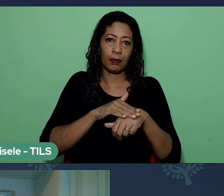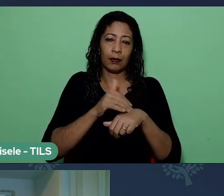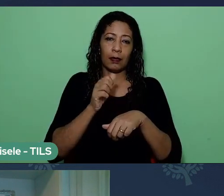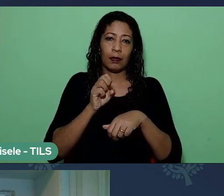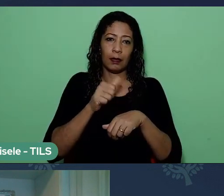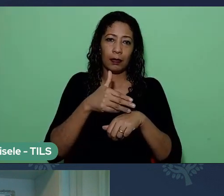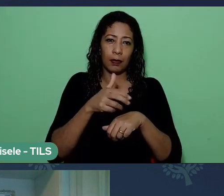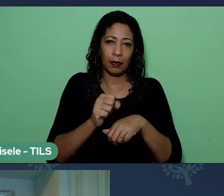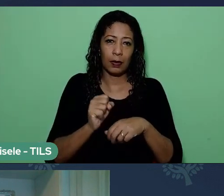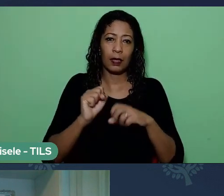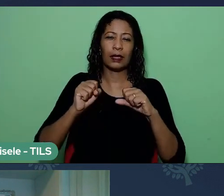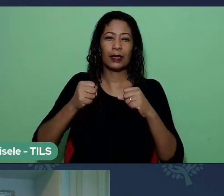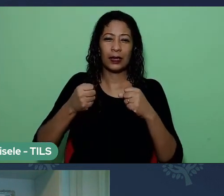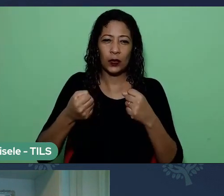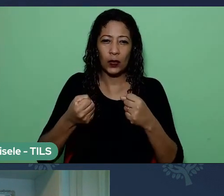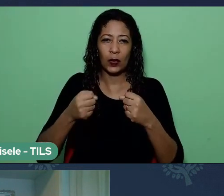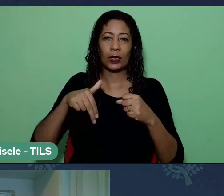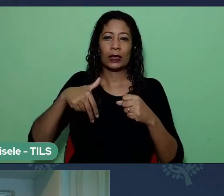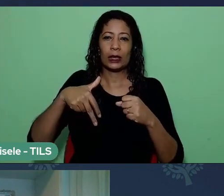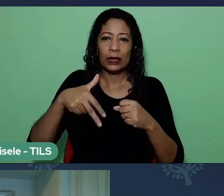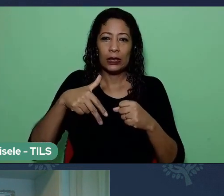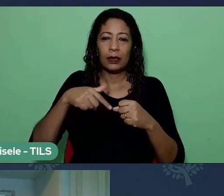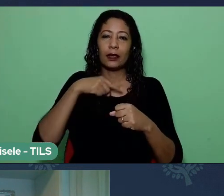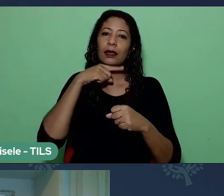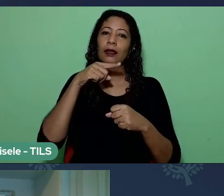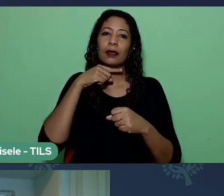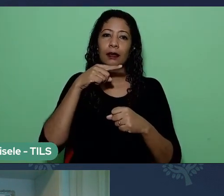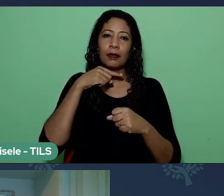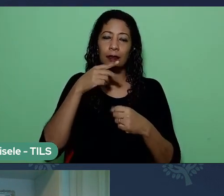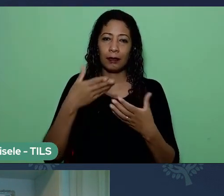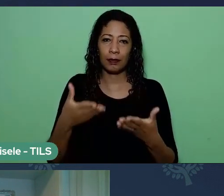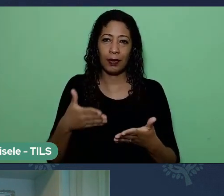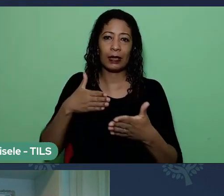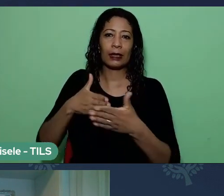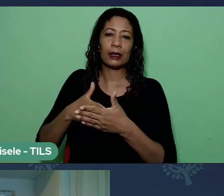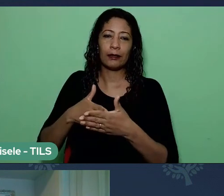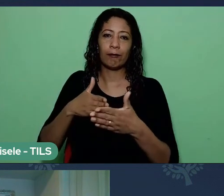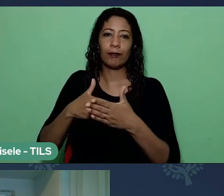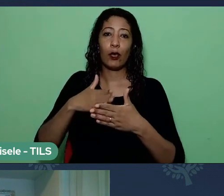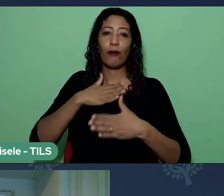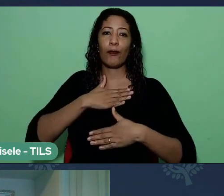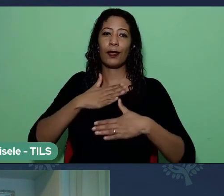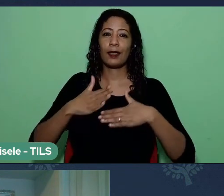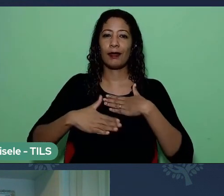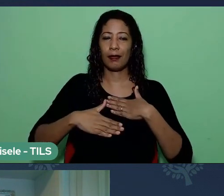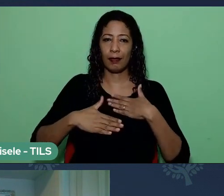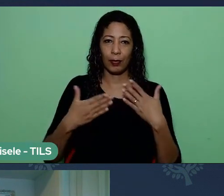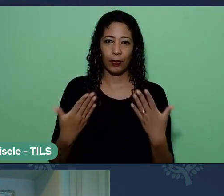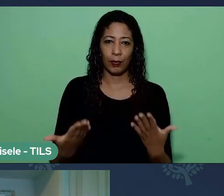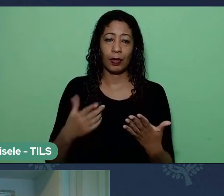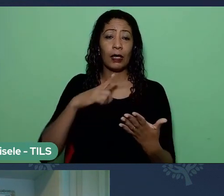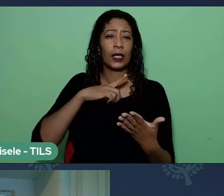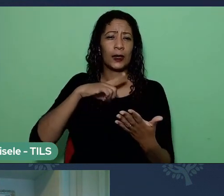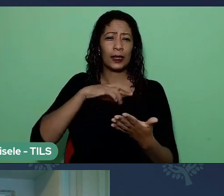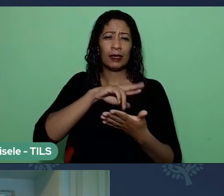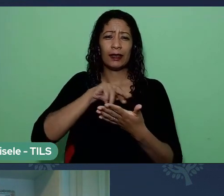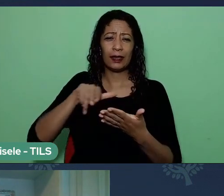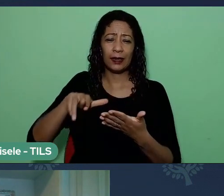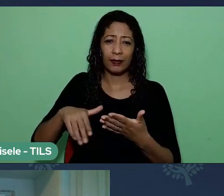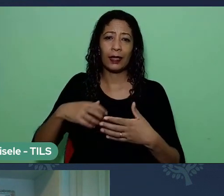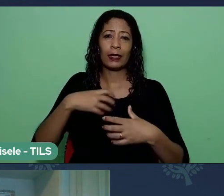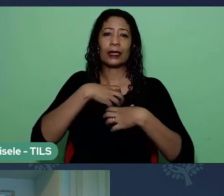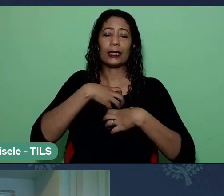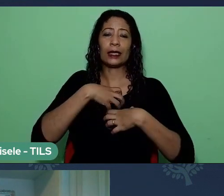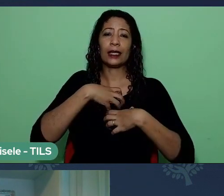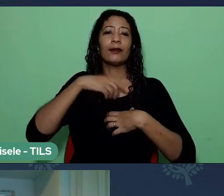resistência ao esforço, por ter incapacidade física, descondicionamento físico. Ele tem muitos sintomas que impedem